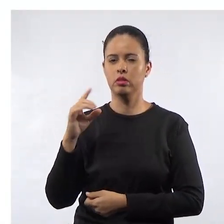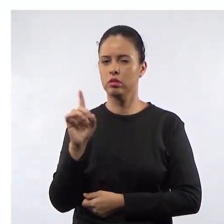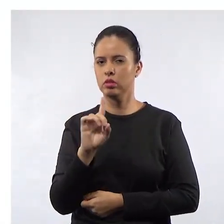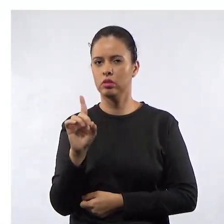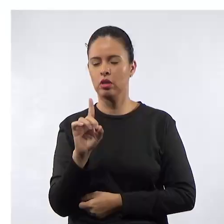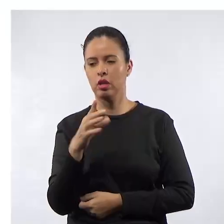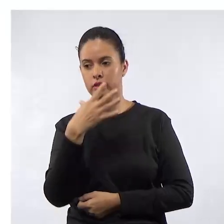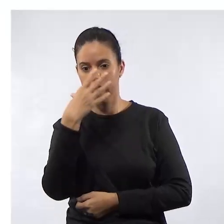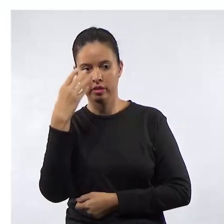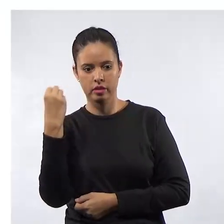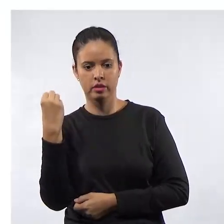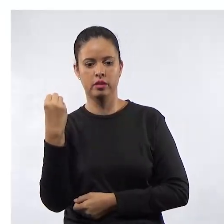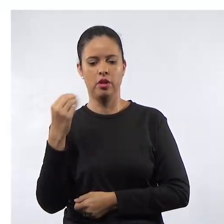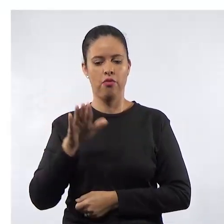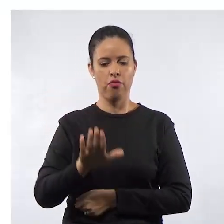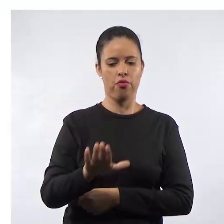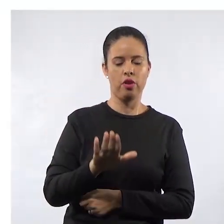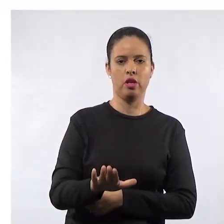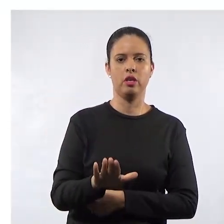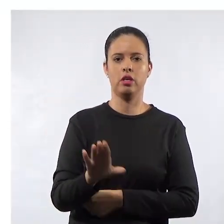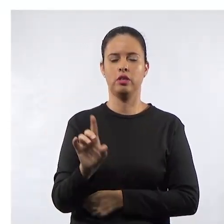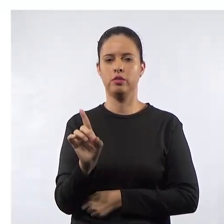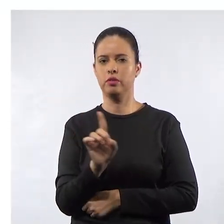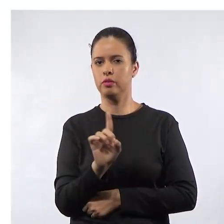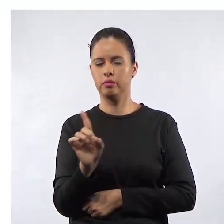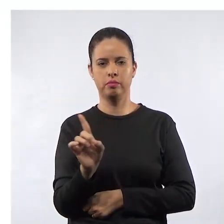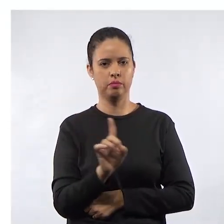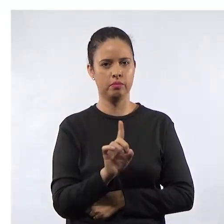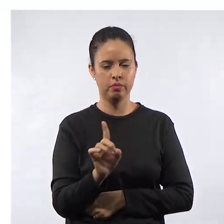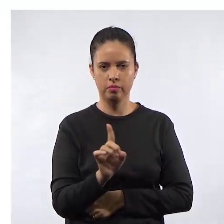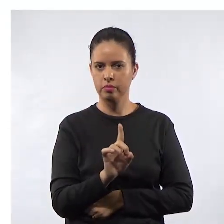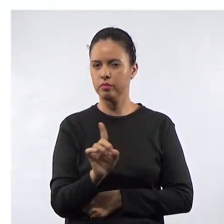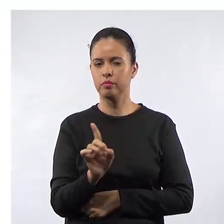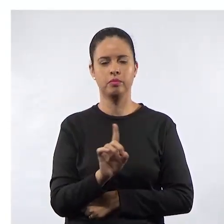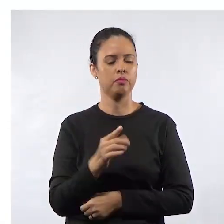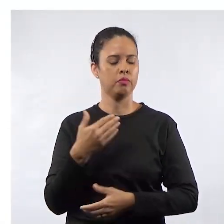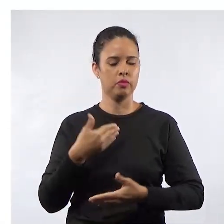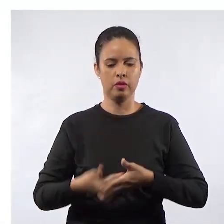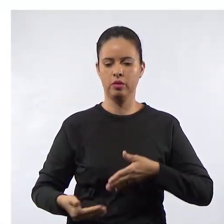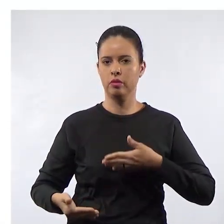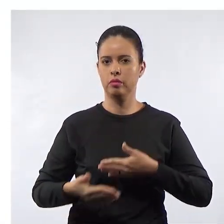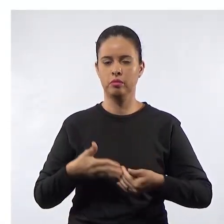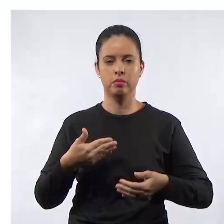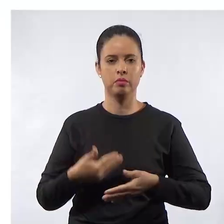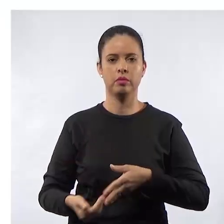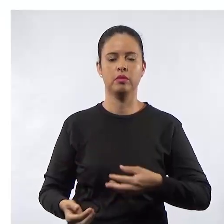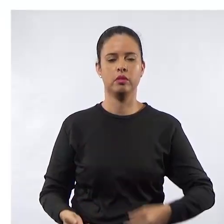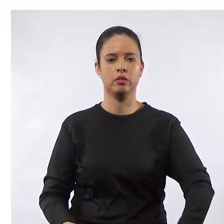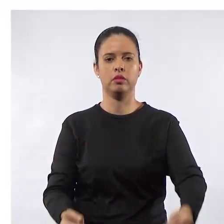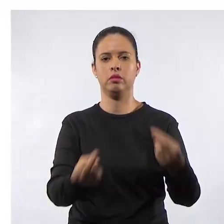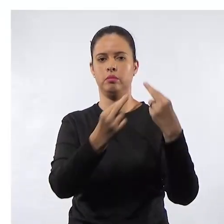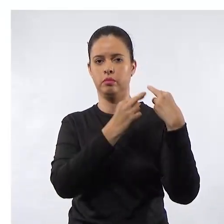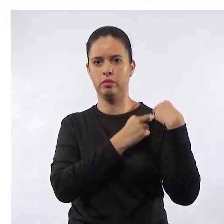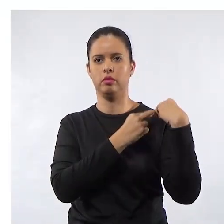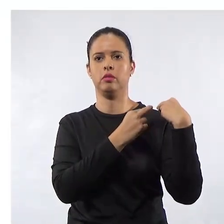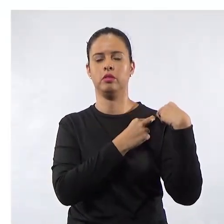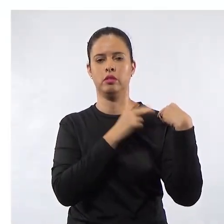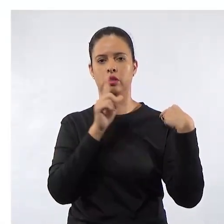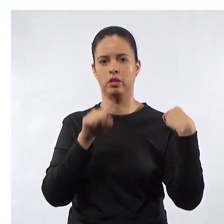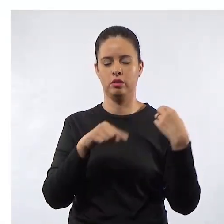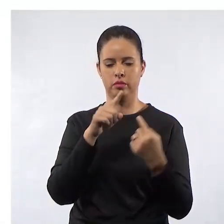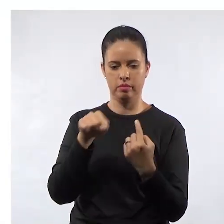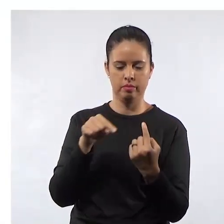querer, esqueci de colocar freio no carro, foi sem querer, não tive essa intenção. Não importa, a responsabilidade